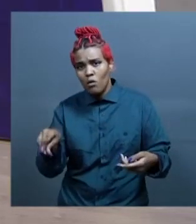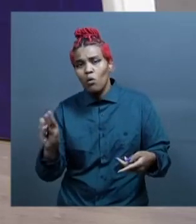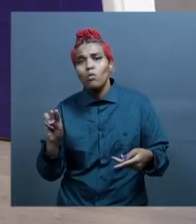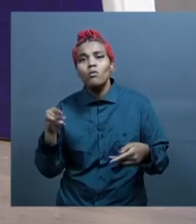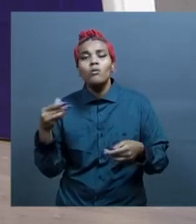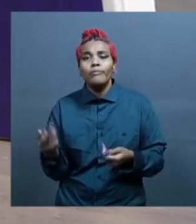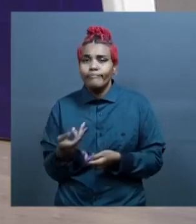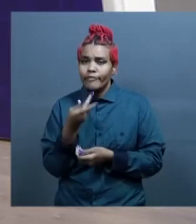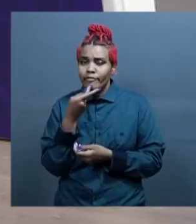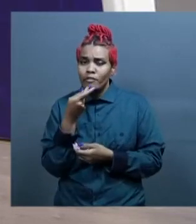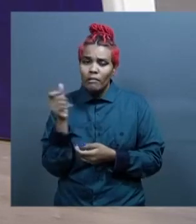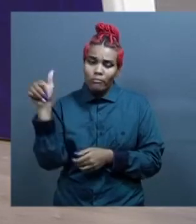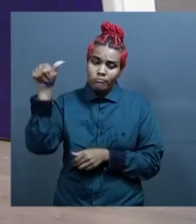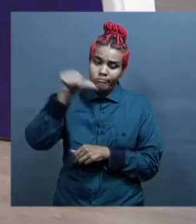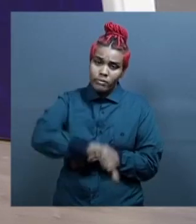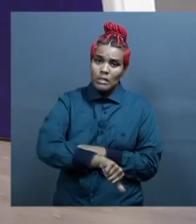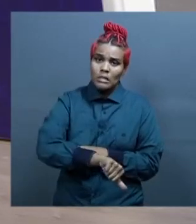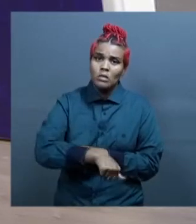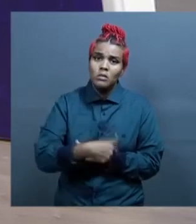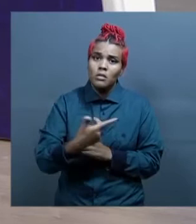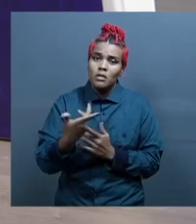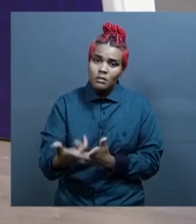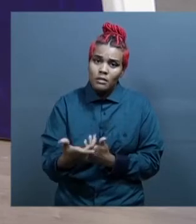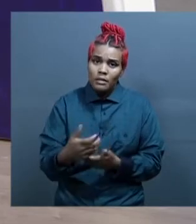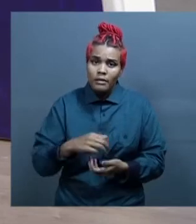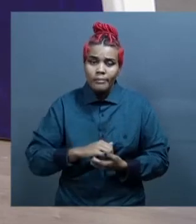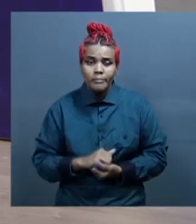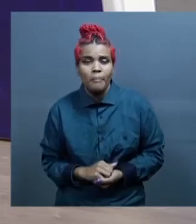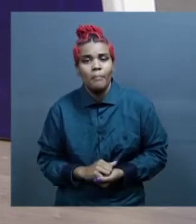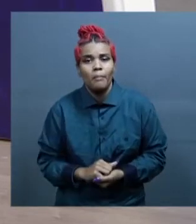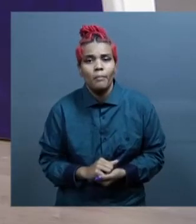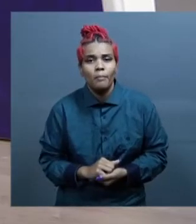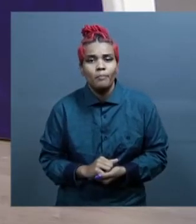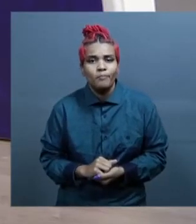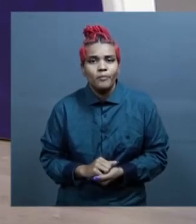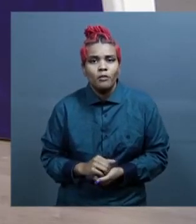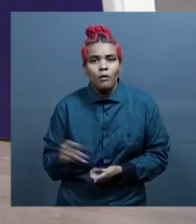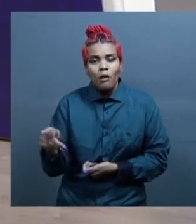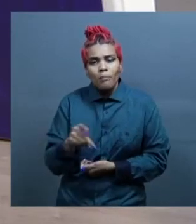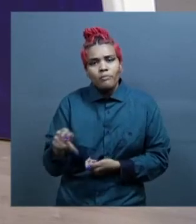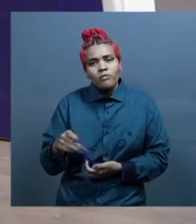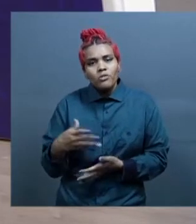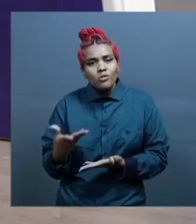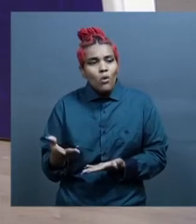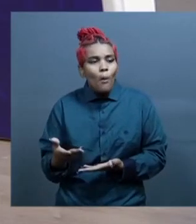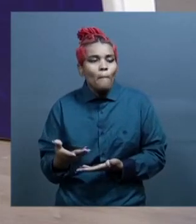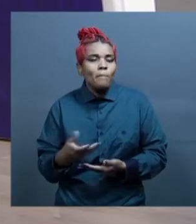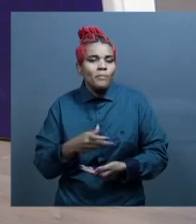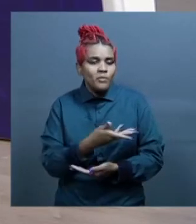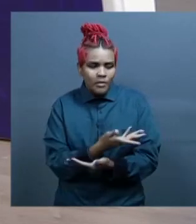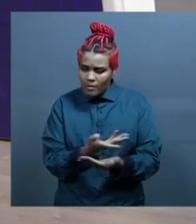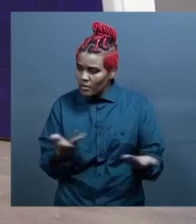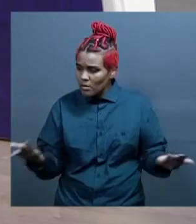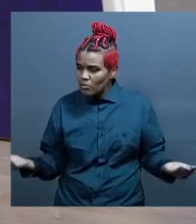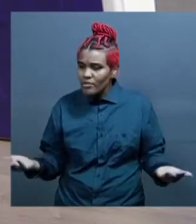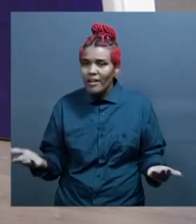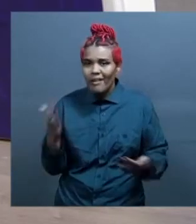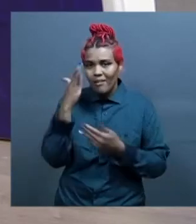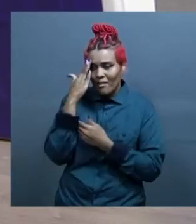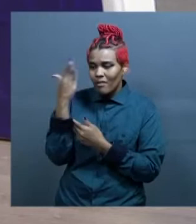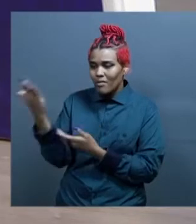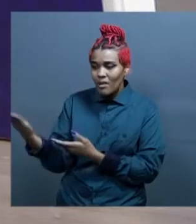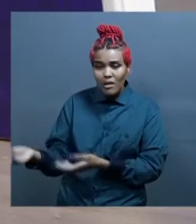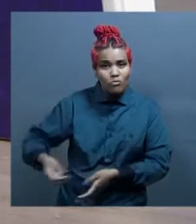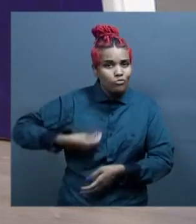relacionamento aumento dos efeitos dos gases professor paulo césar professor sendo desde já gostaria de agradecer a